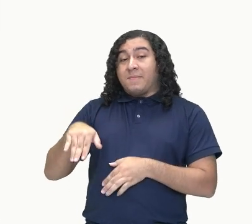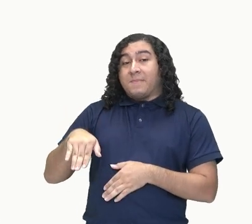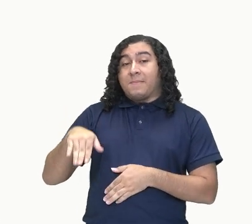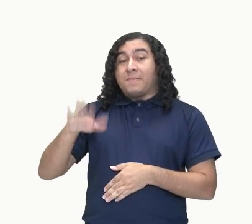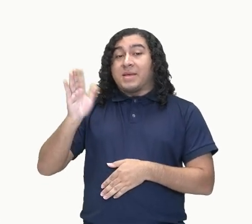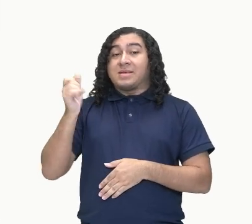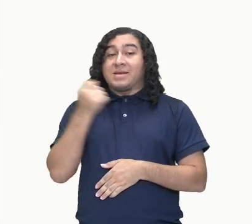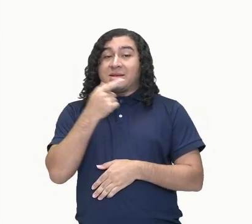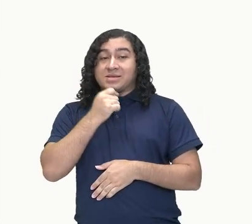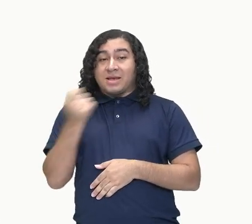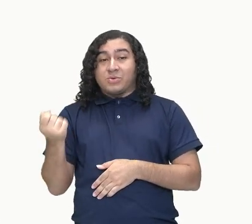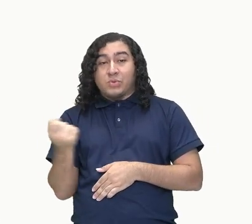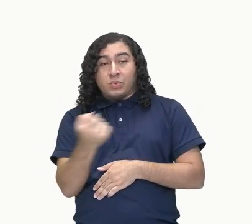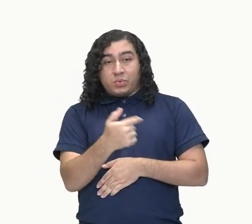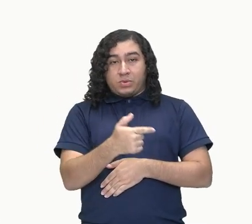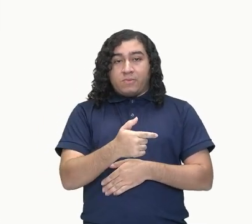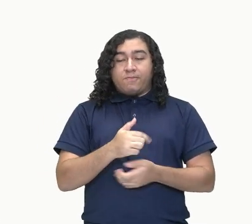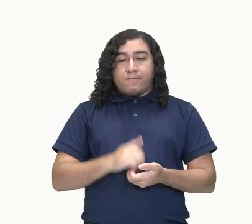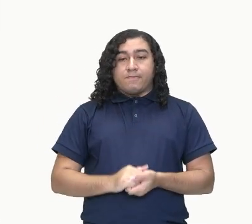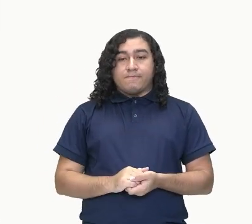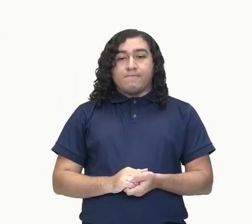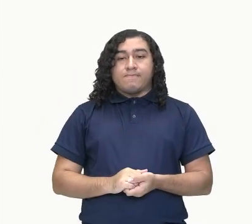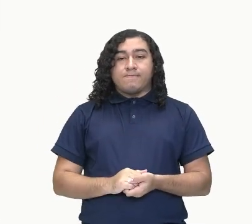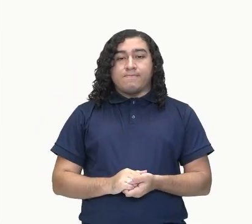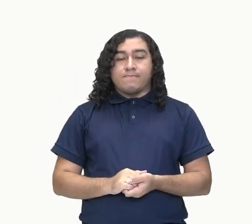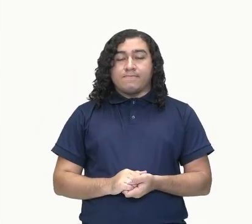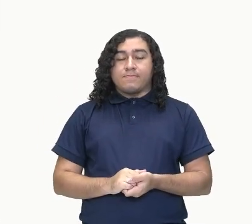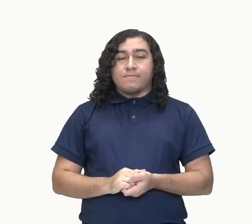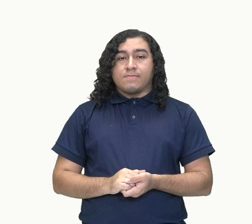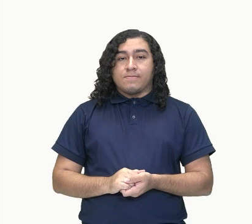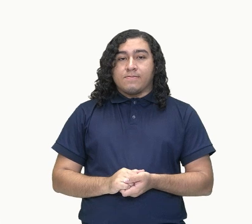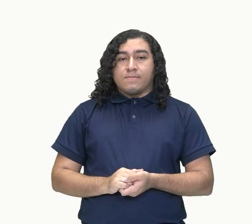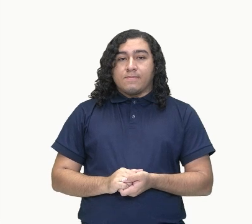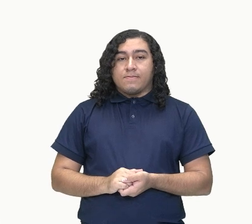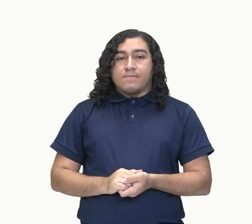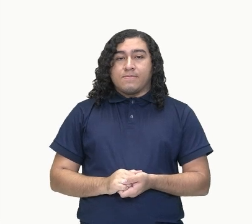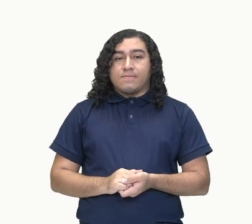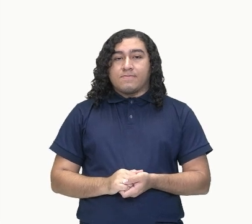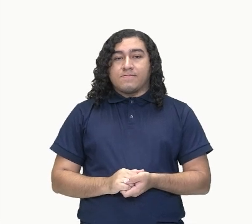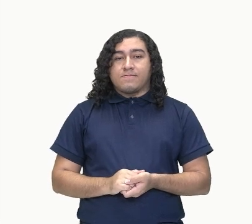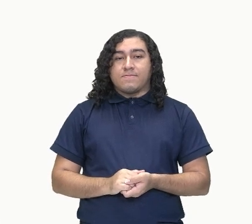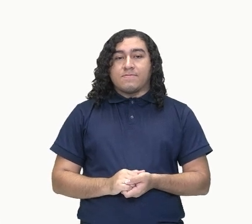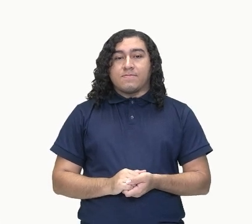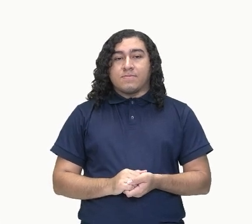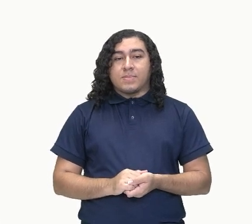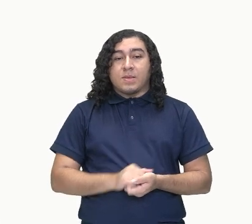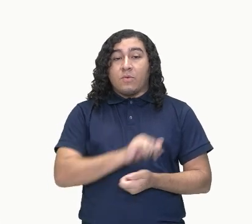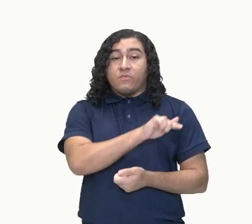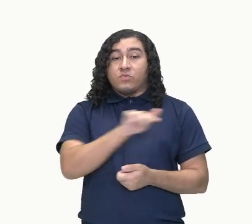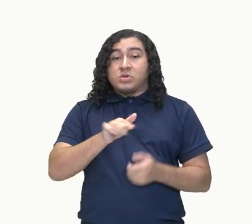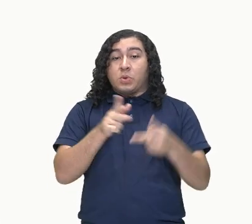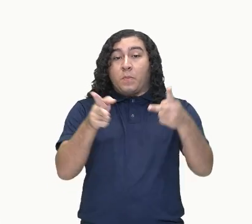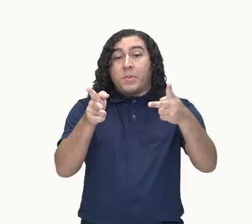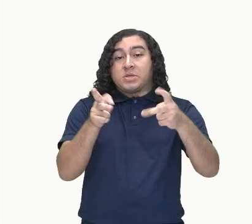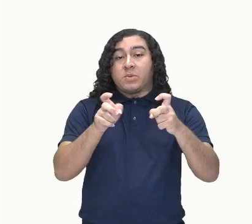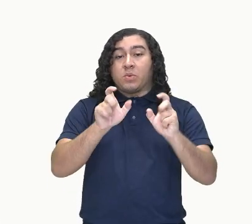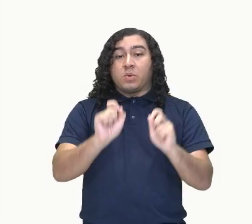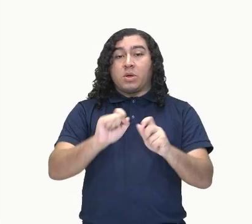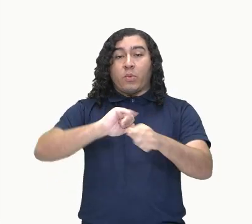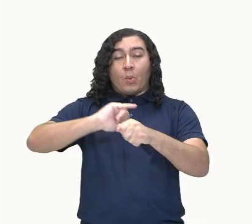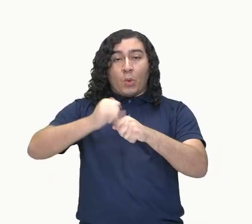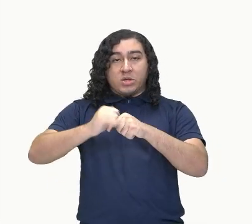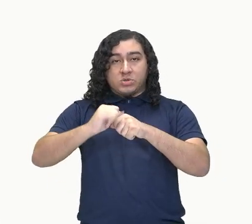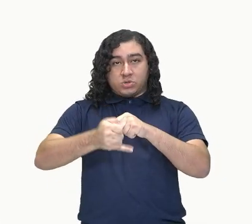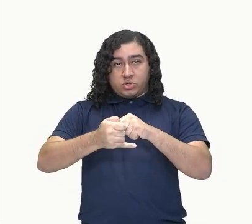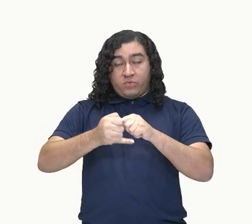que o Tiririca. Bom, vocês puderam observar aí que os adjetivos, né,